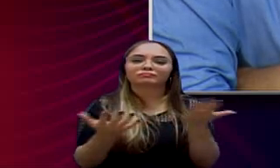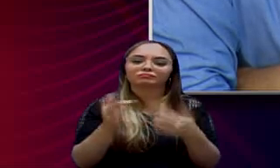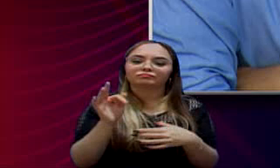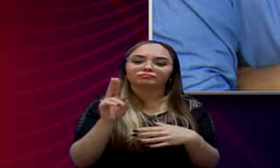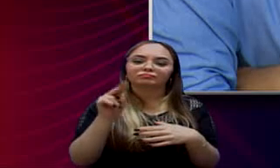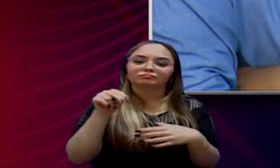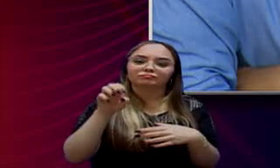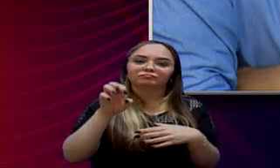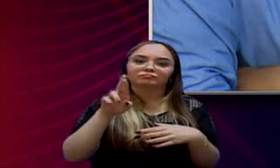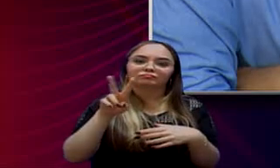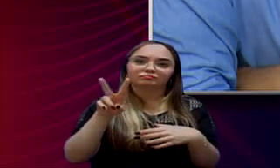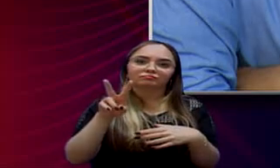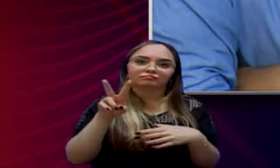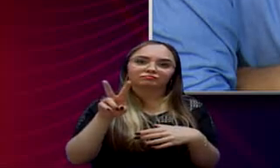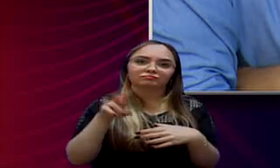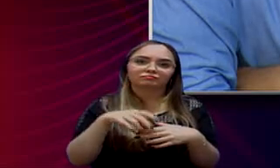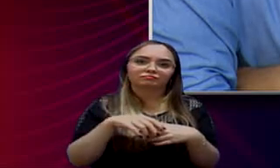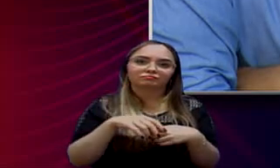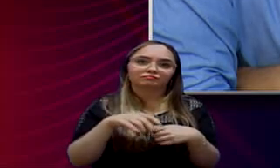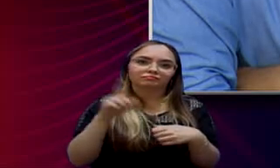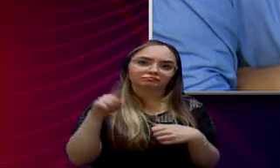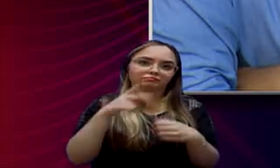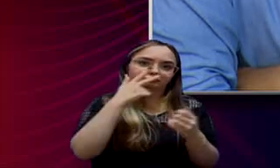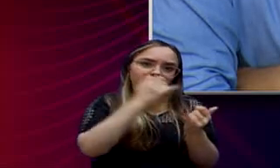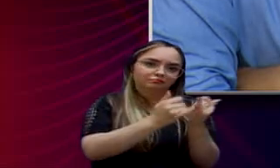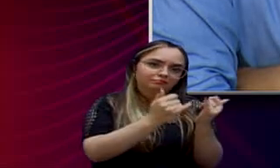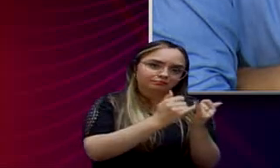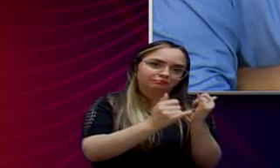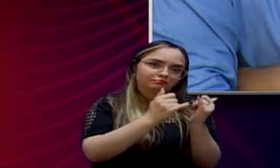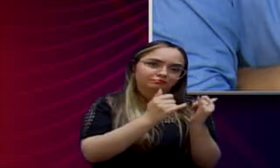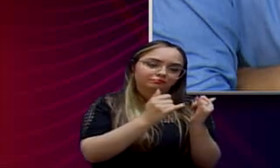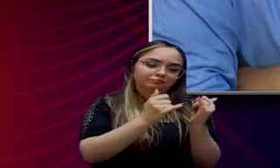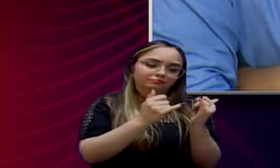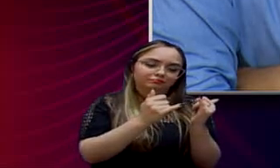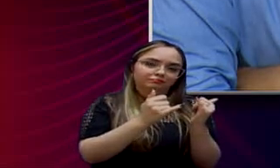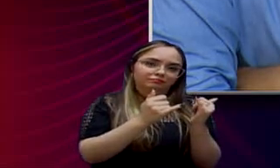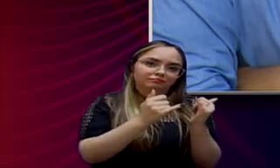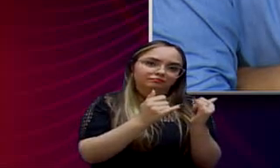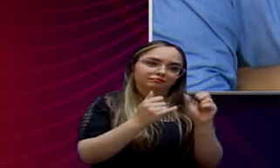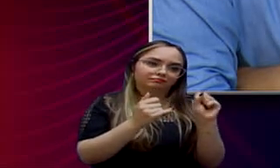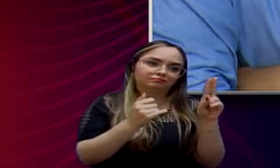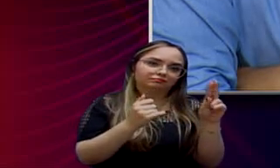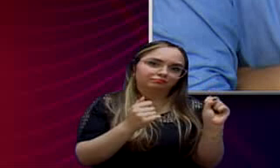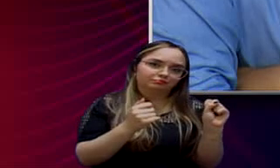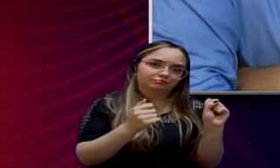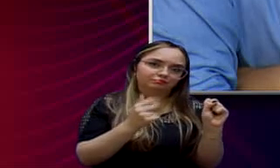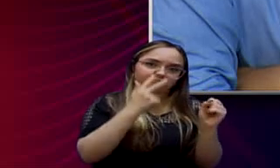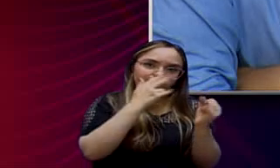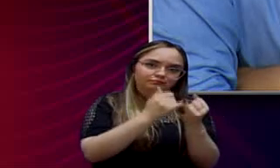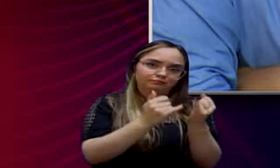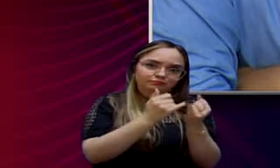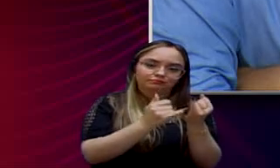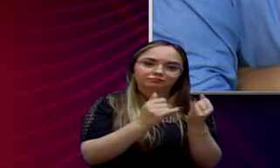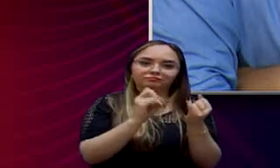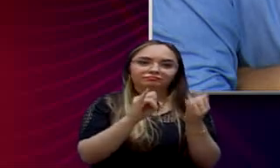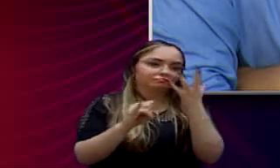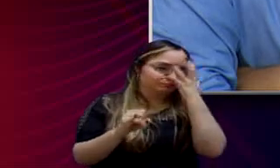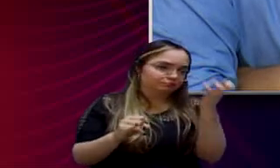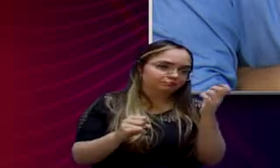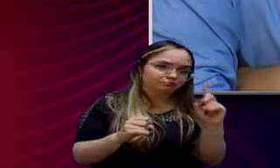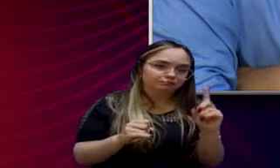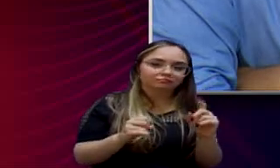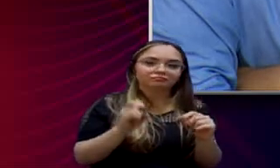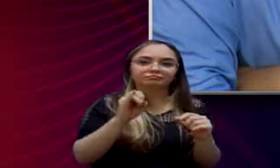fun service ela tá parecida com a da do SUS né se isso não é atrativo